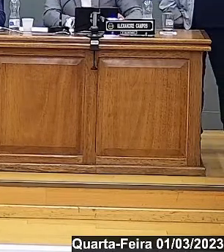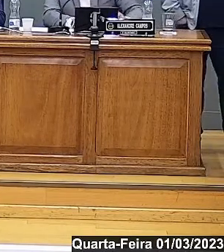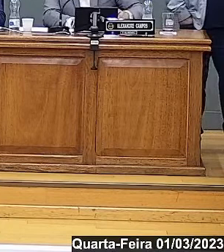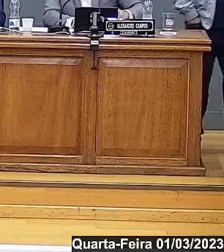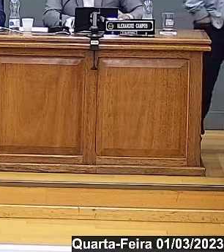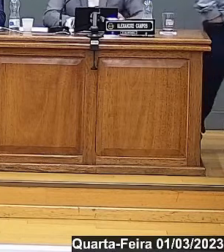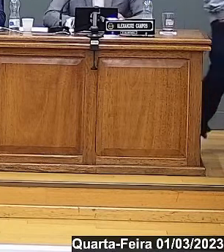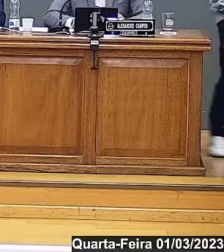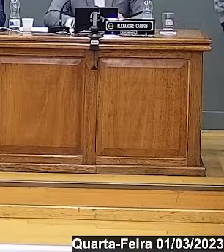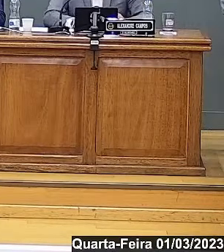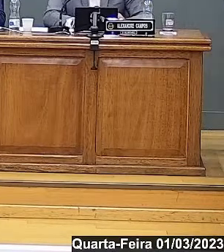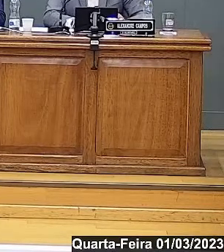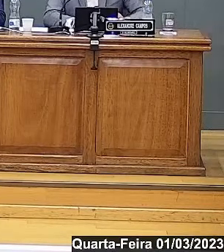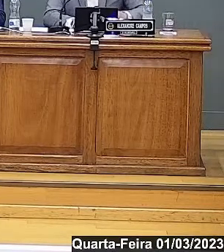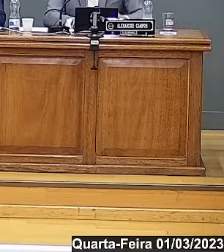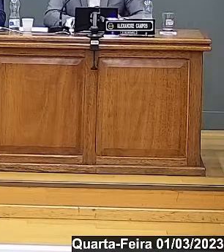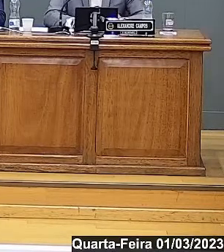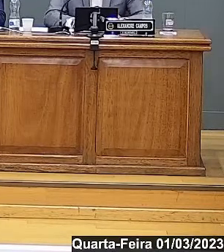Ok.